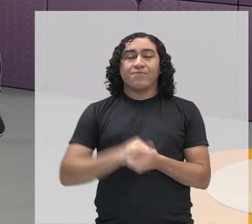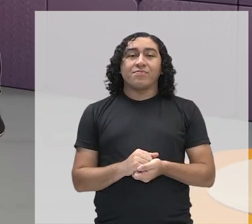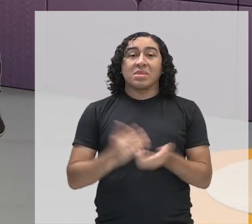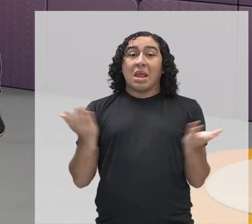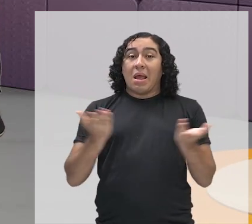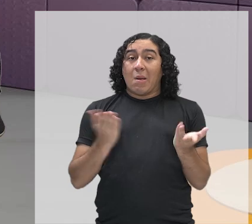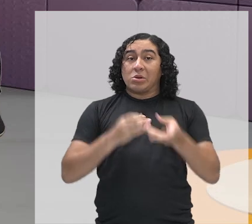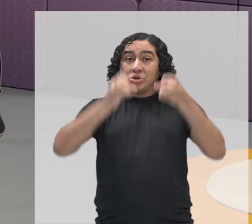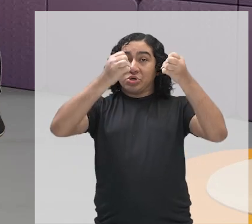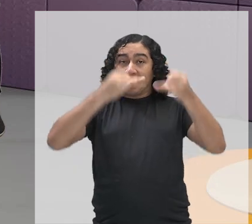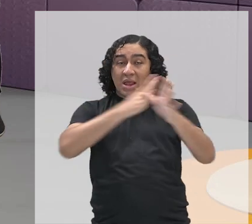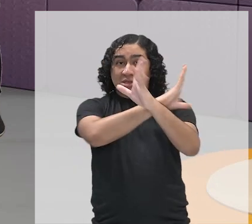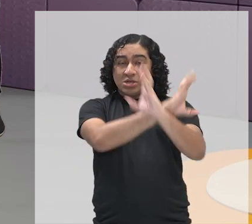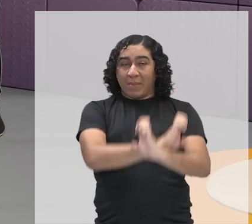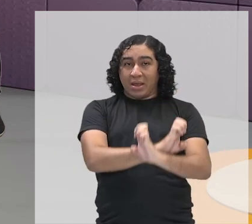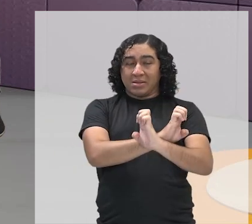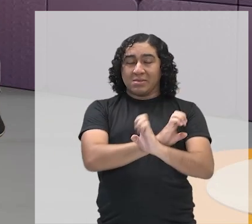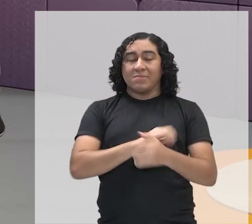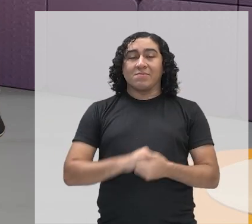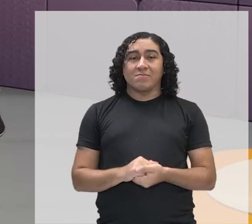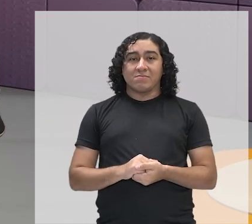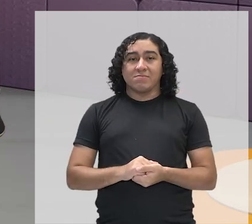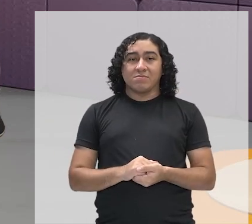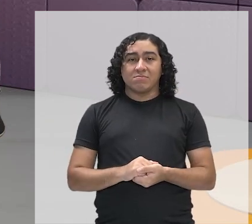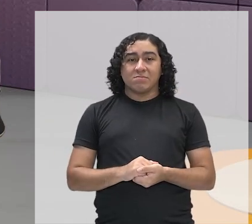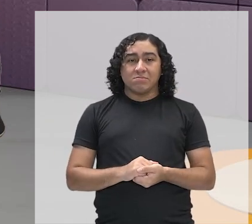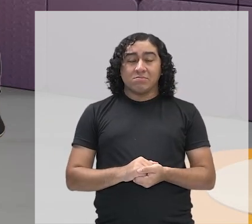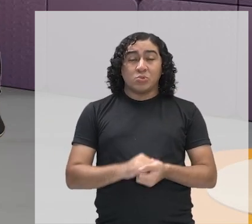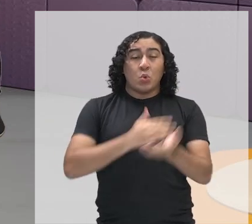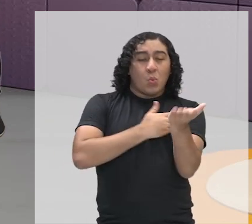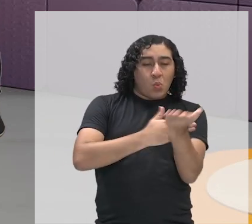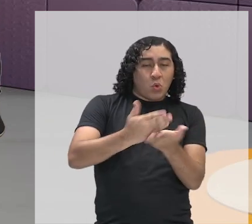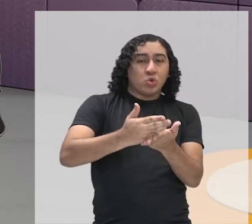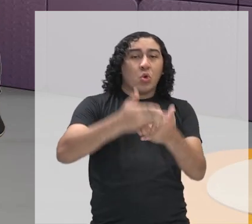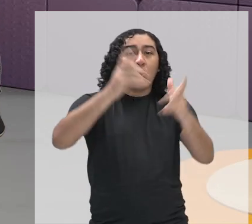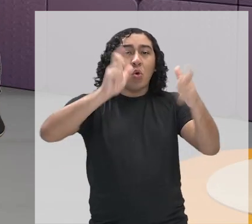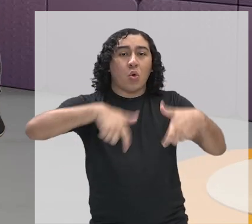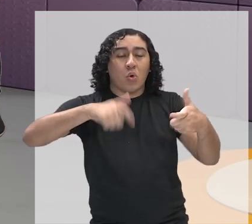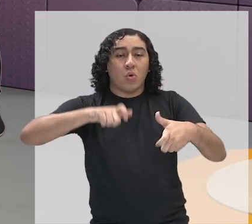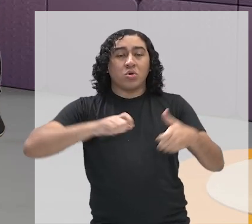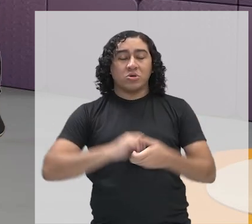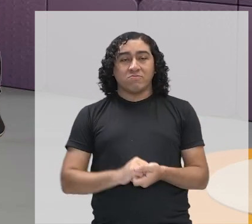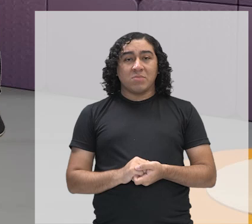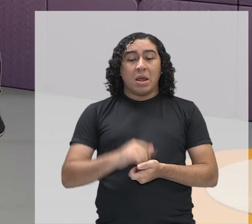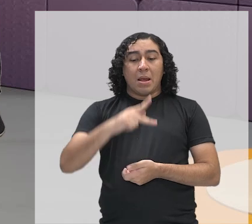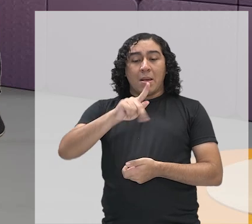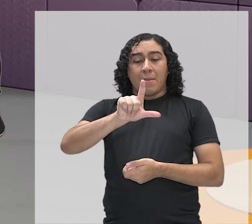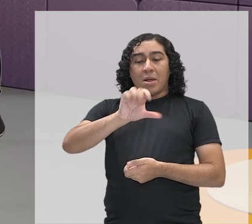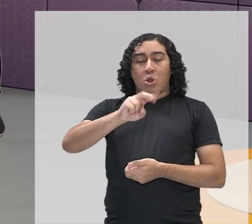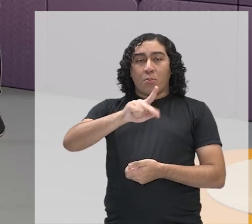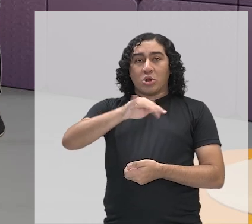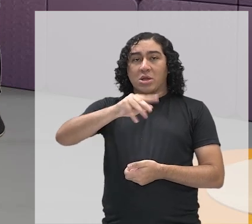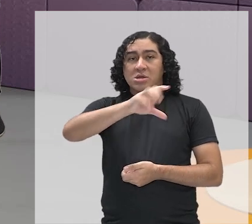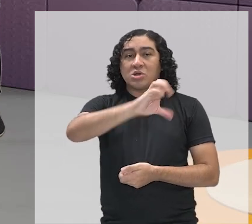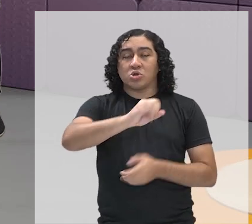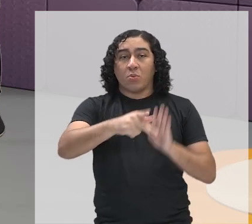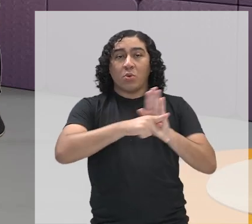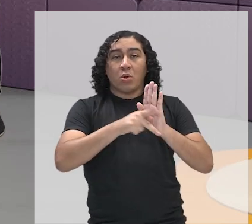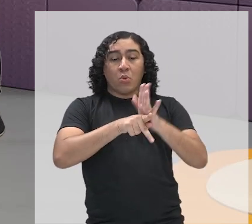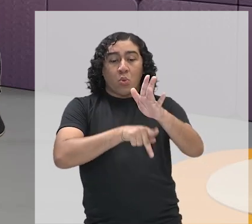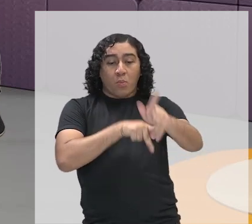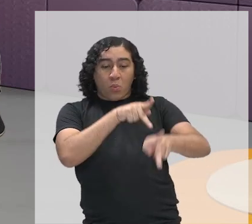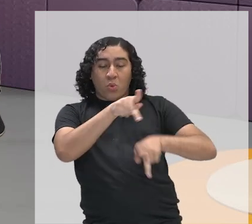sobre Esparta, fundada na Lacônia, na península, então, do Peloponeso, por grupos